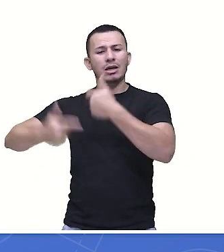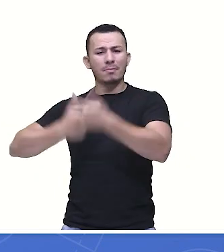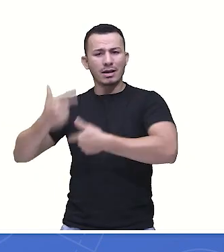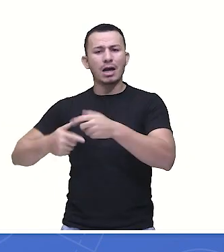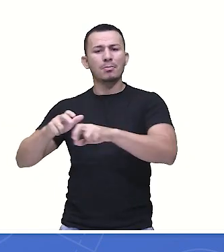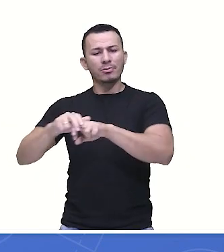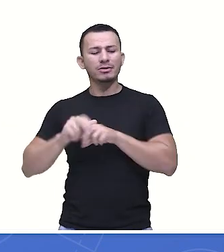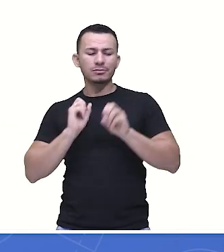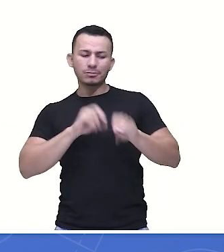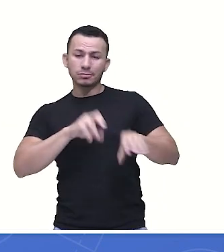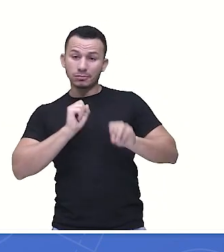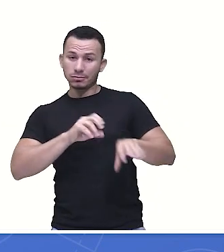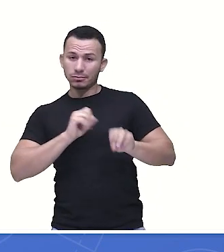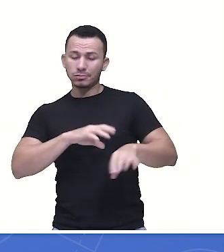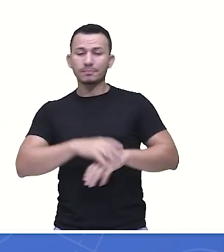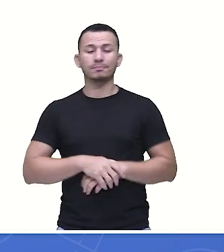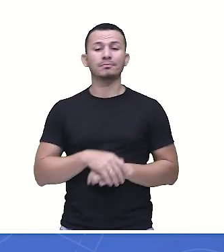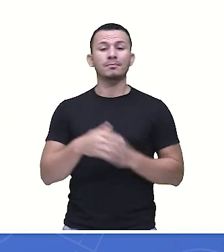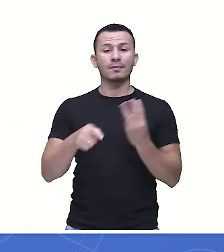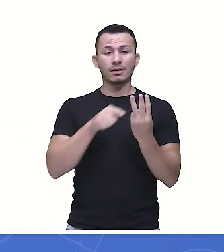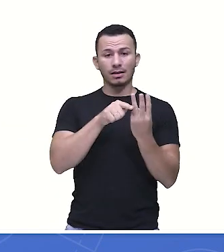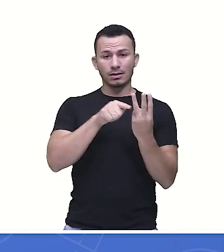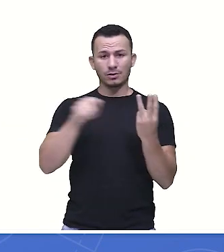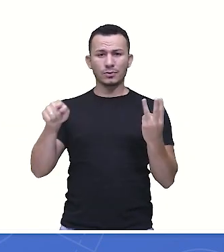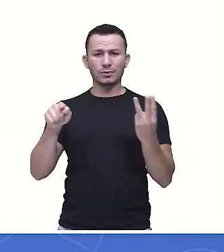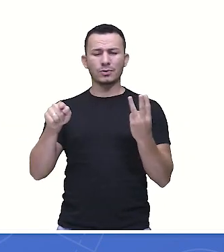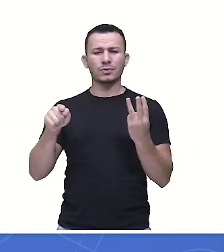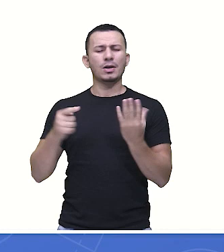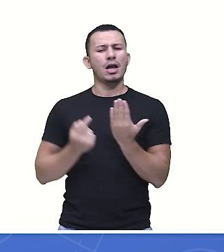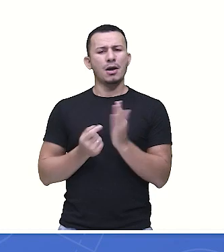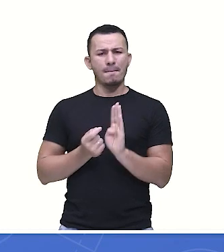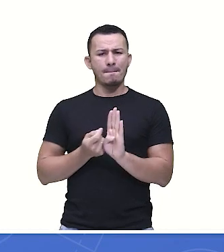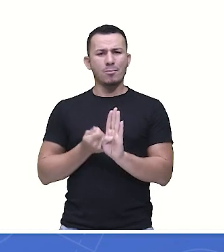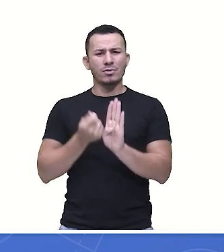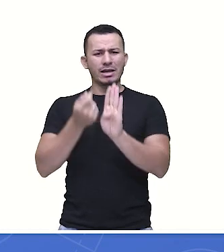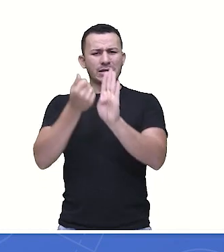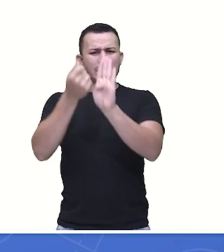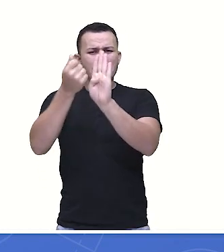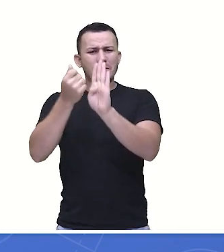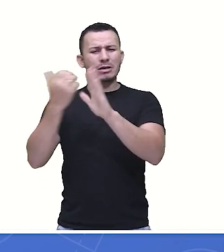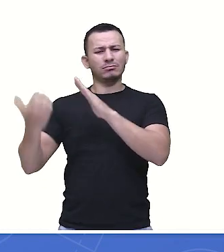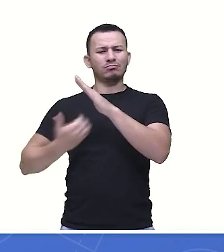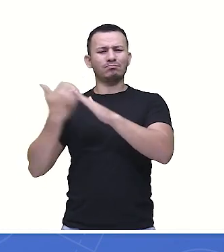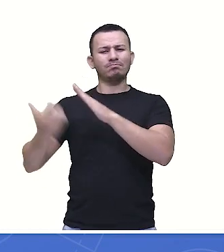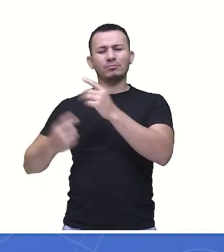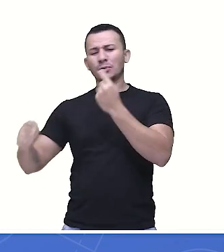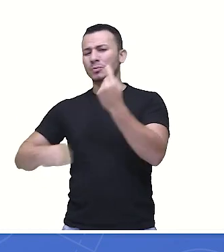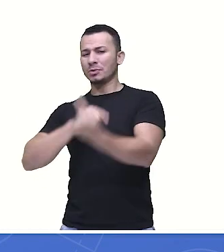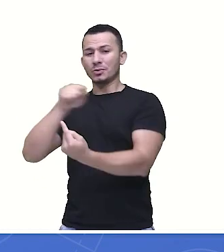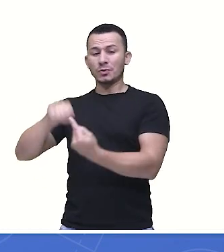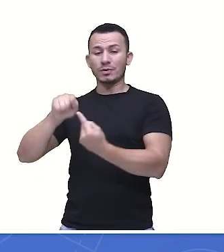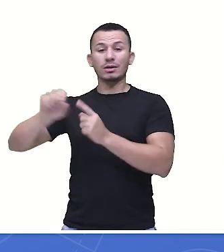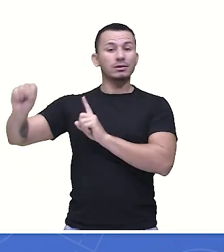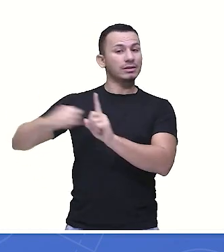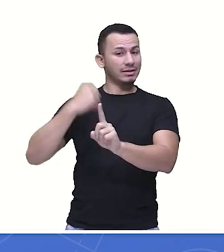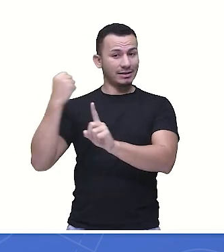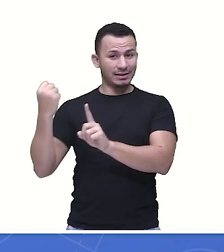A benevolência da burguesia empresarial, pois esta objetivava que toda a sociedade